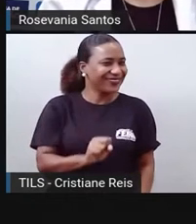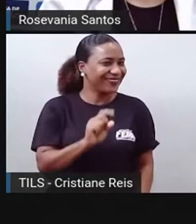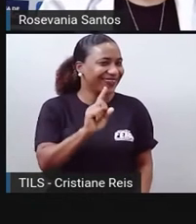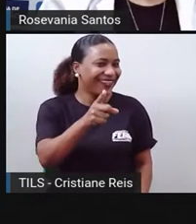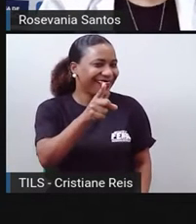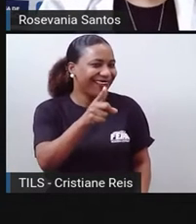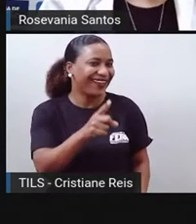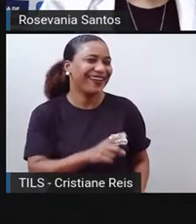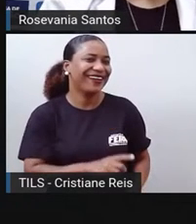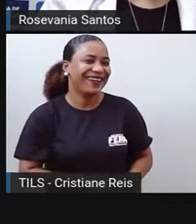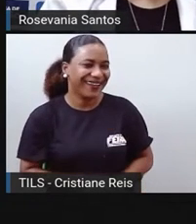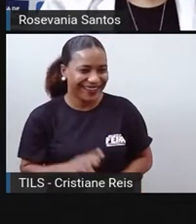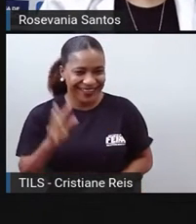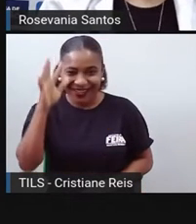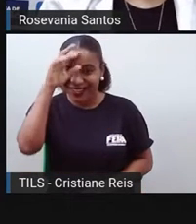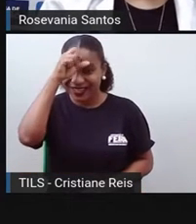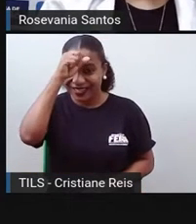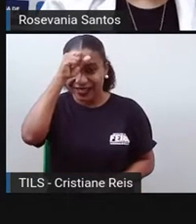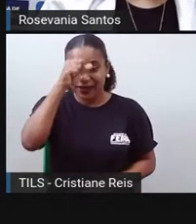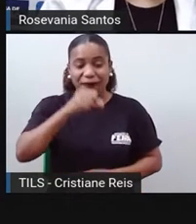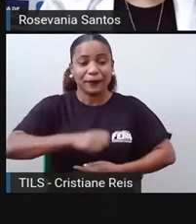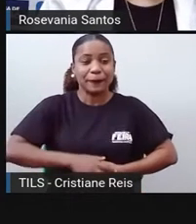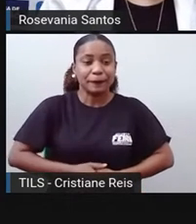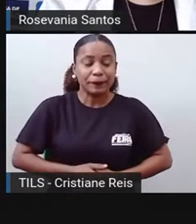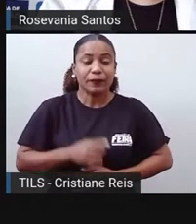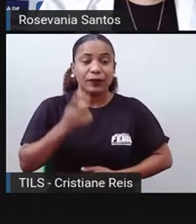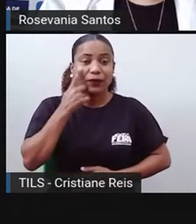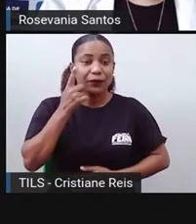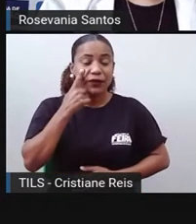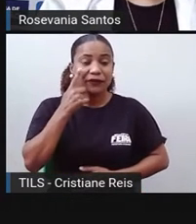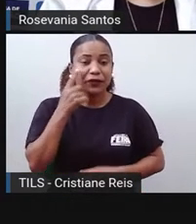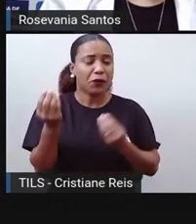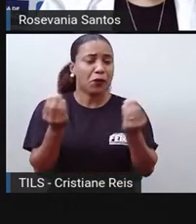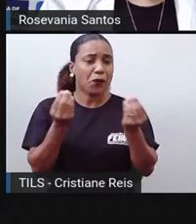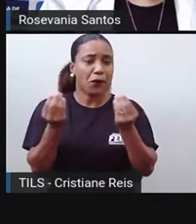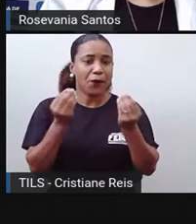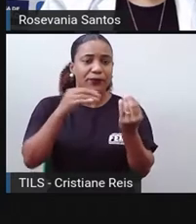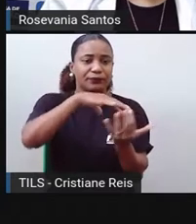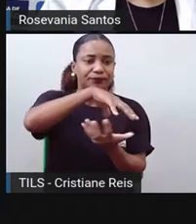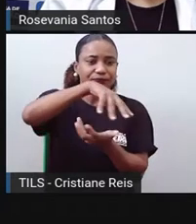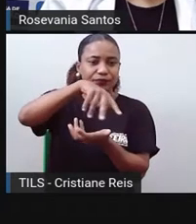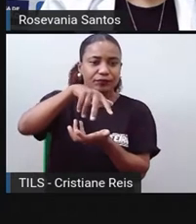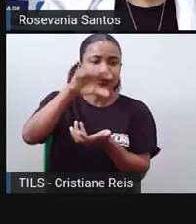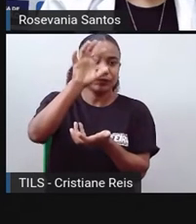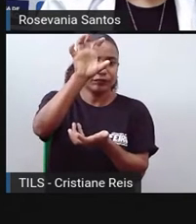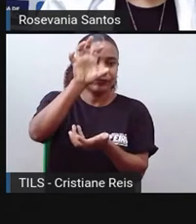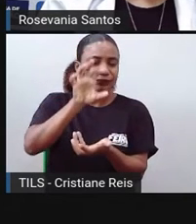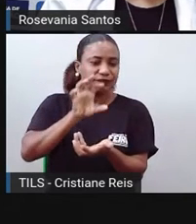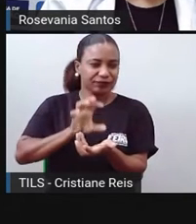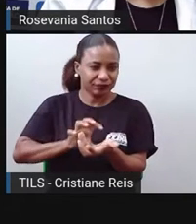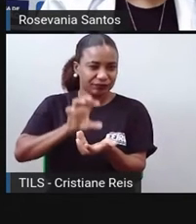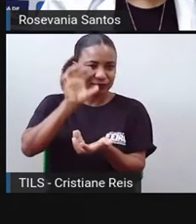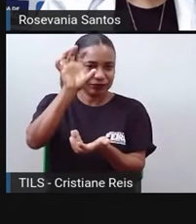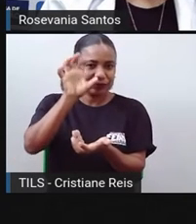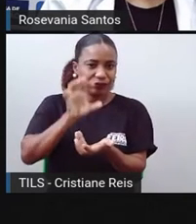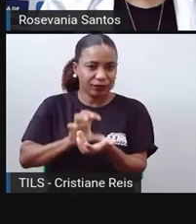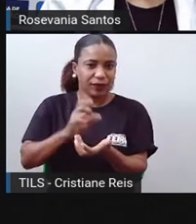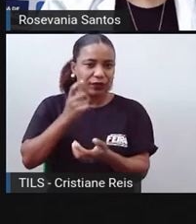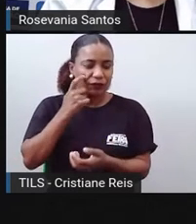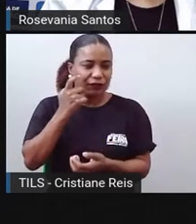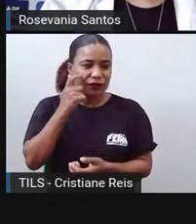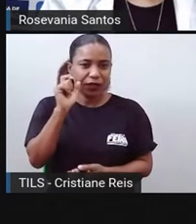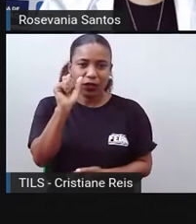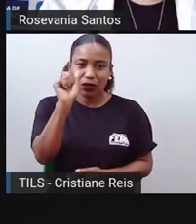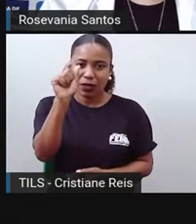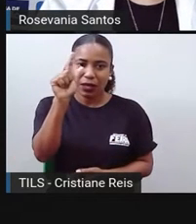né, para a gente entender essas regiões, né? Então, nós vamos estar falando dessas regiões aqui, destacadas em azuis, né,